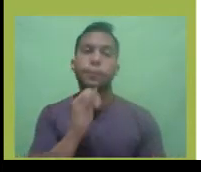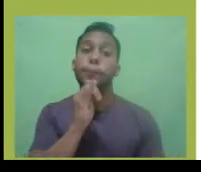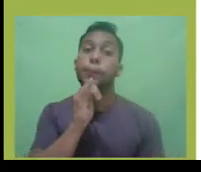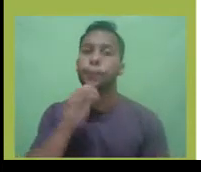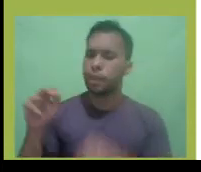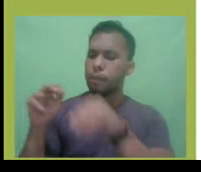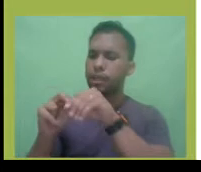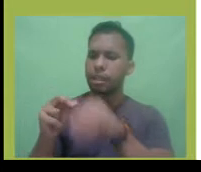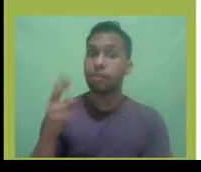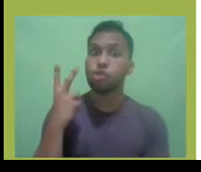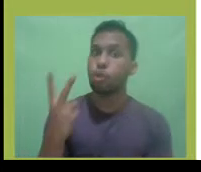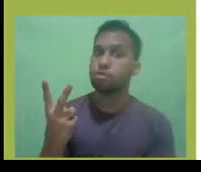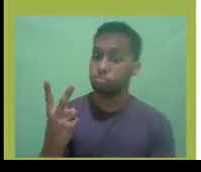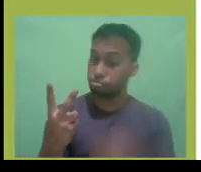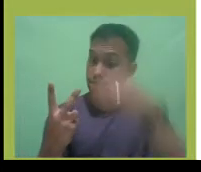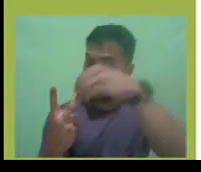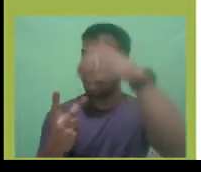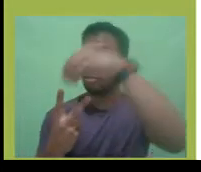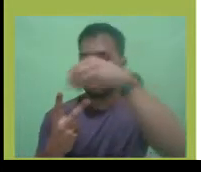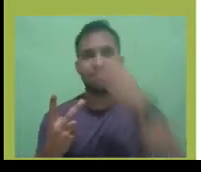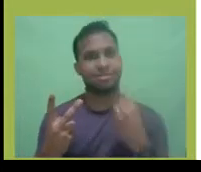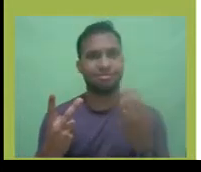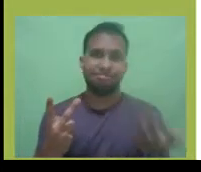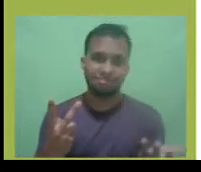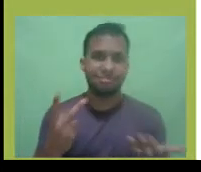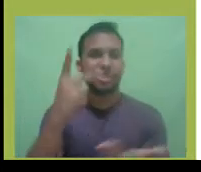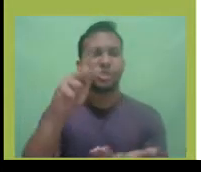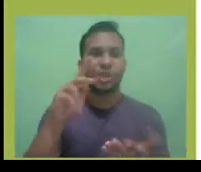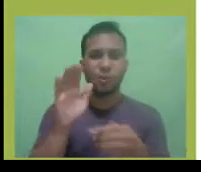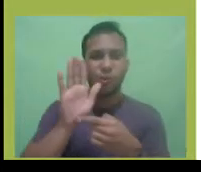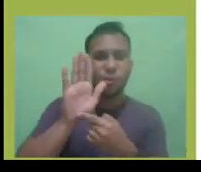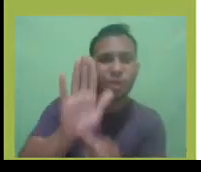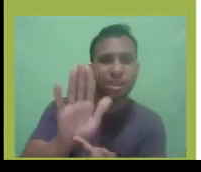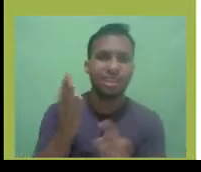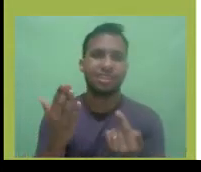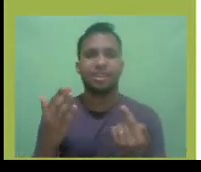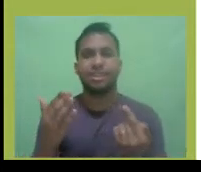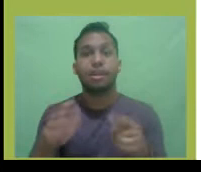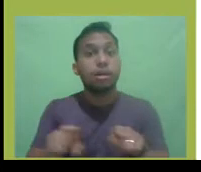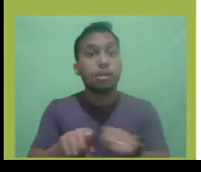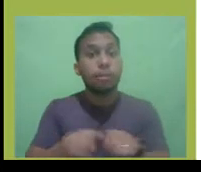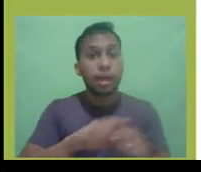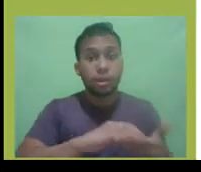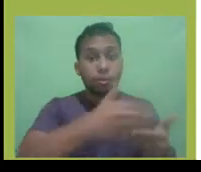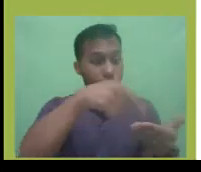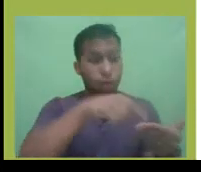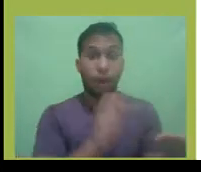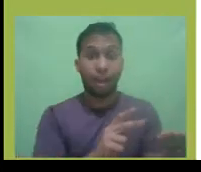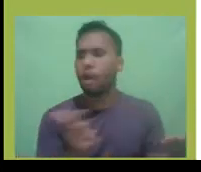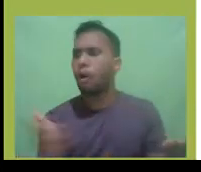sua apresentação em mais de um pendrive. Envie sua apresentação por e-mail com antecedência. Sempre tenha um